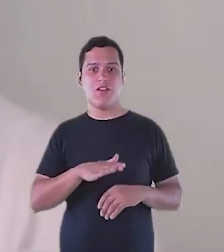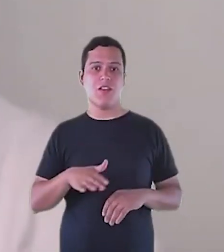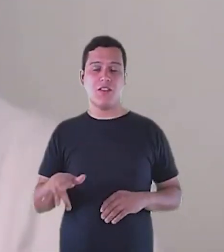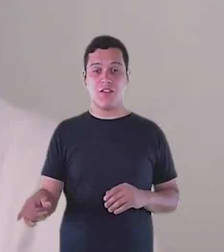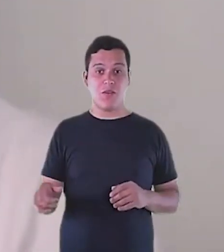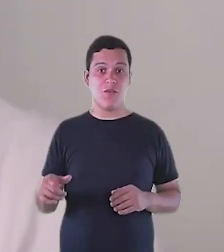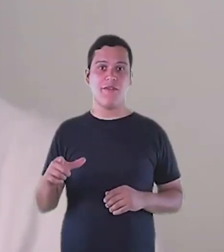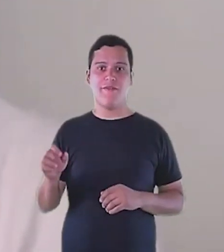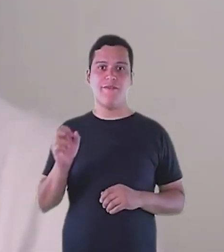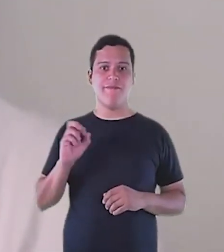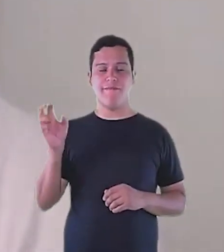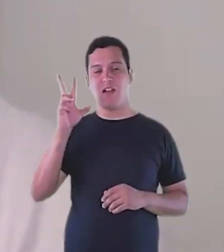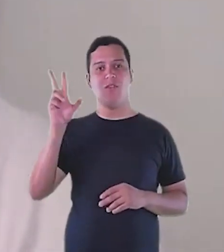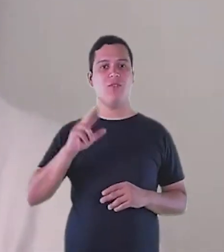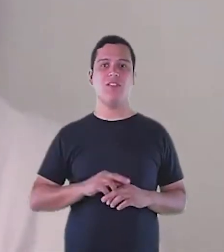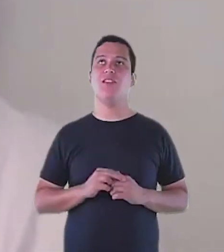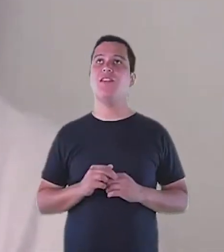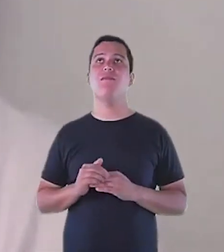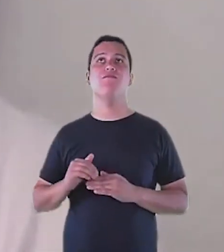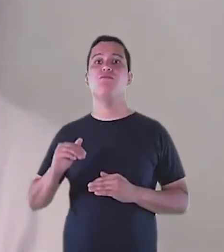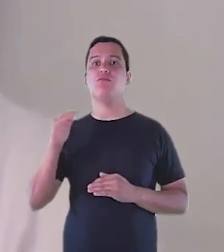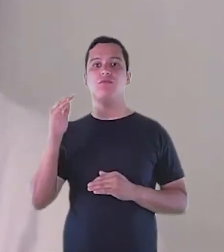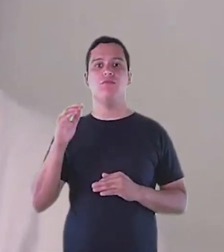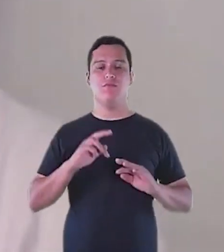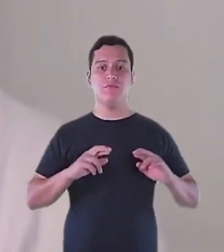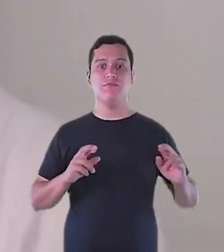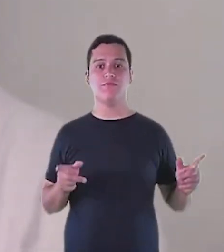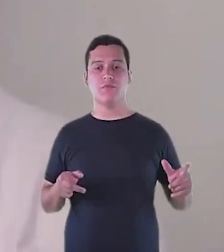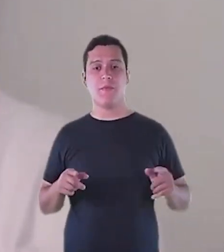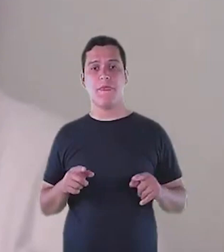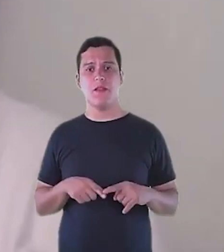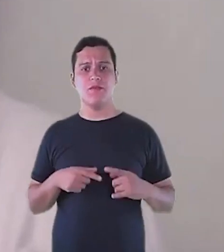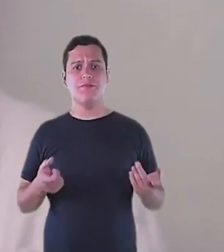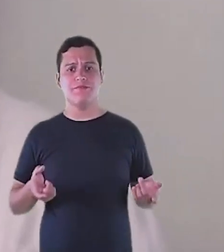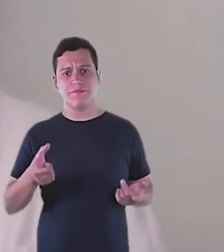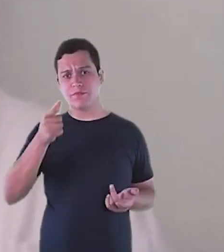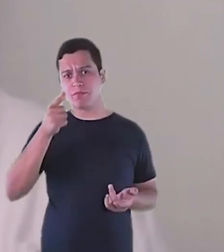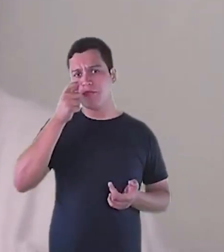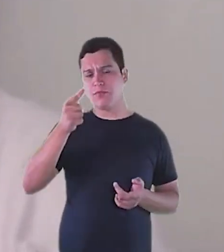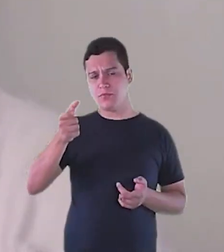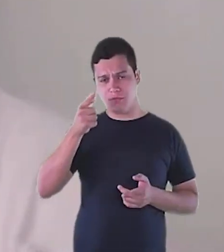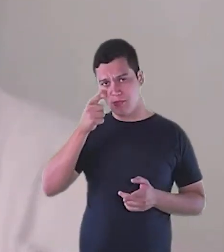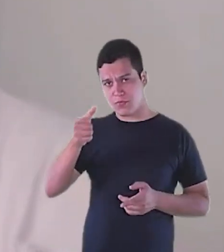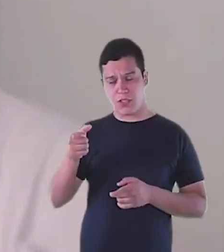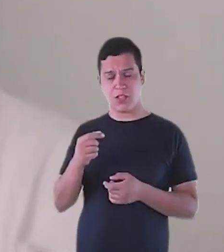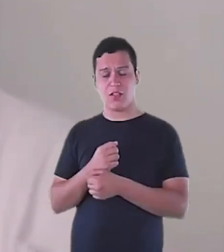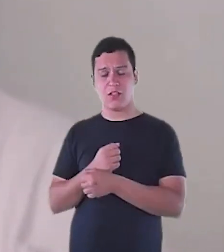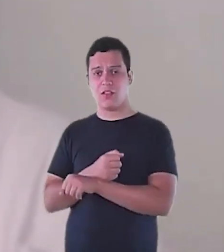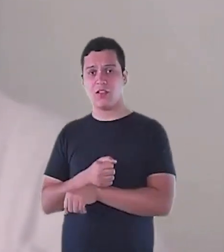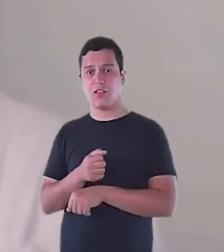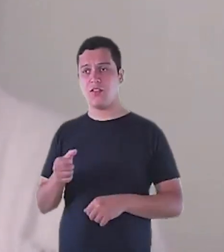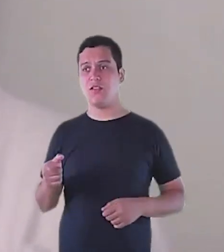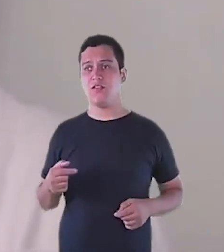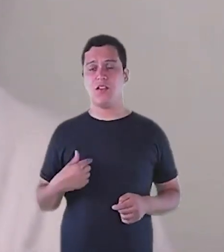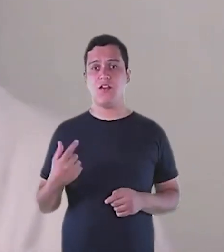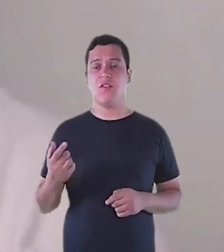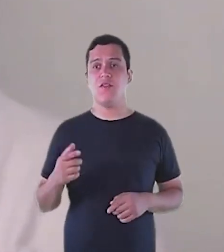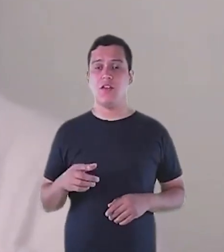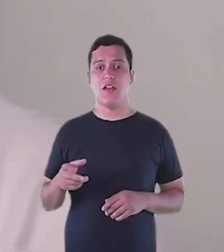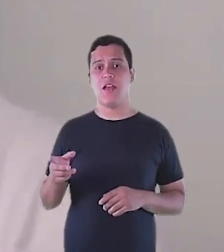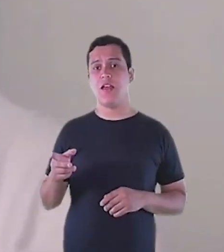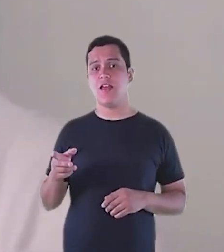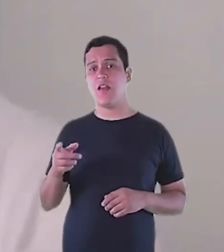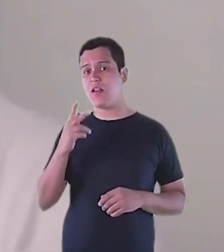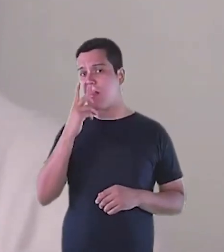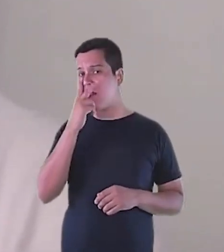valorizado esse tipo de escravos. Mas é interessante que passa para a historiografia ufanista oficial brasileira a ideia de que